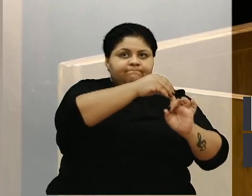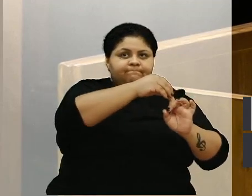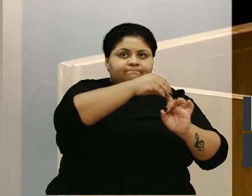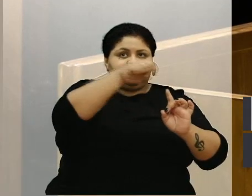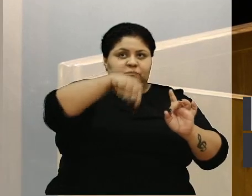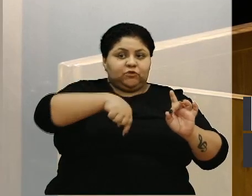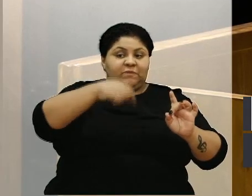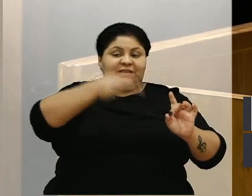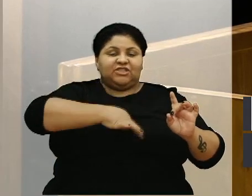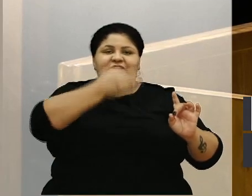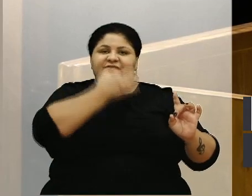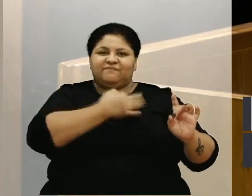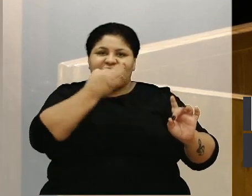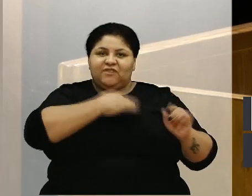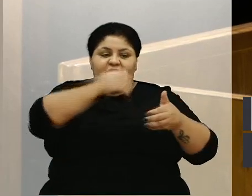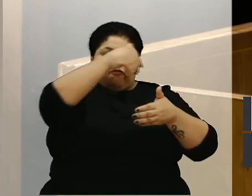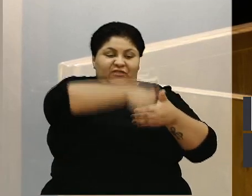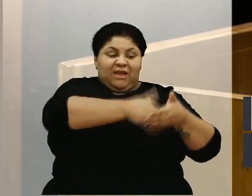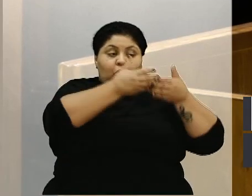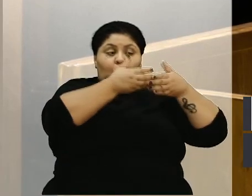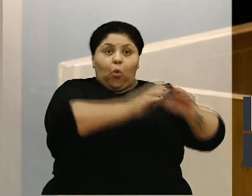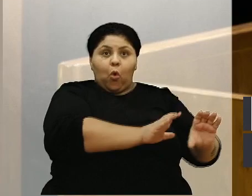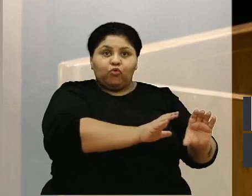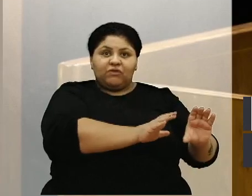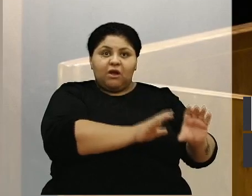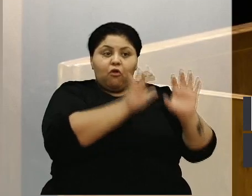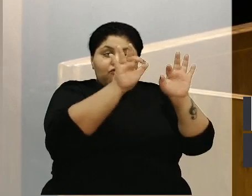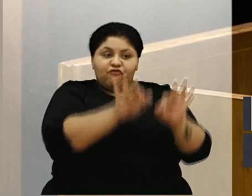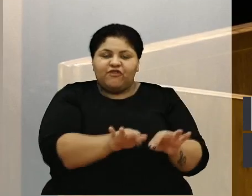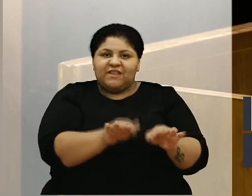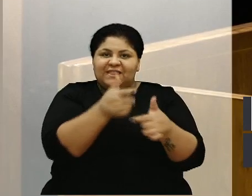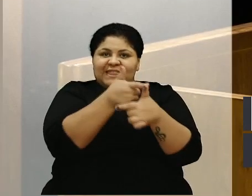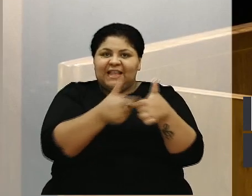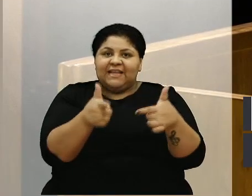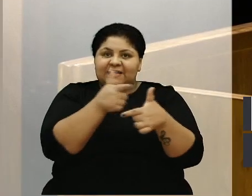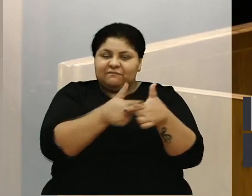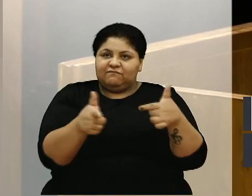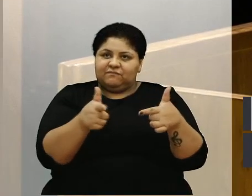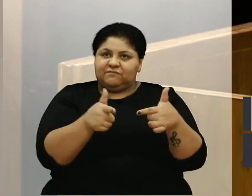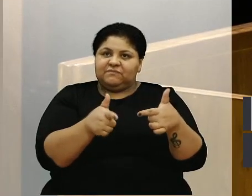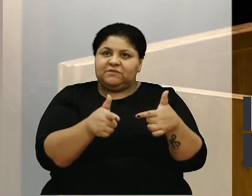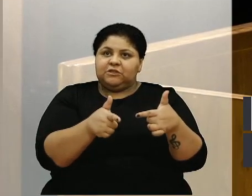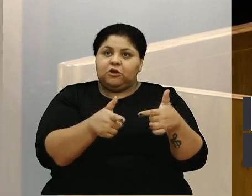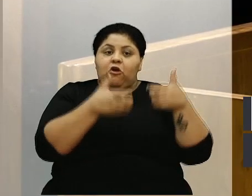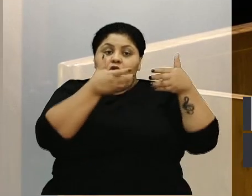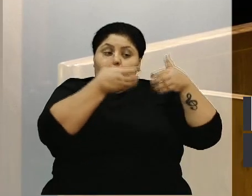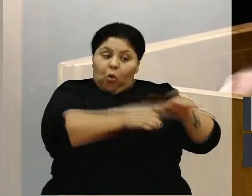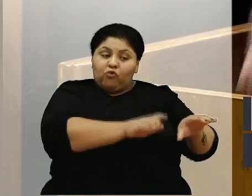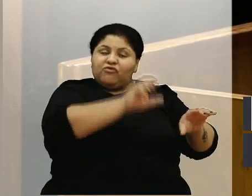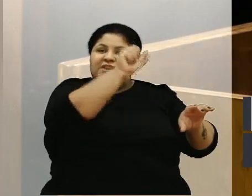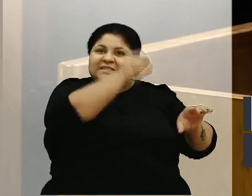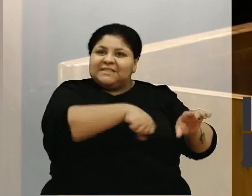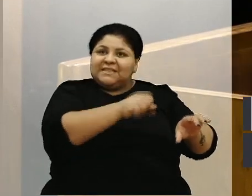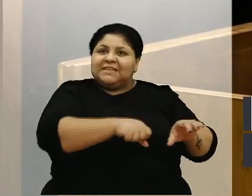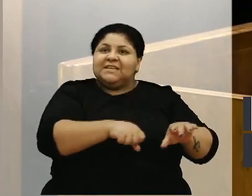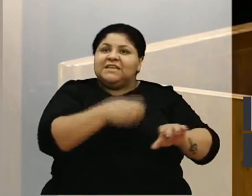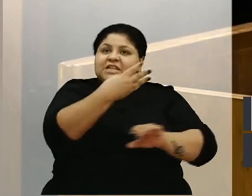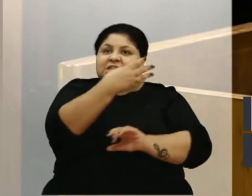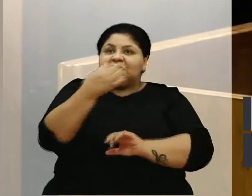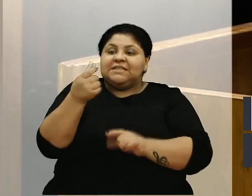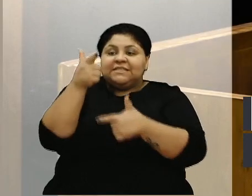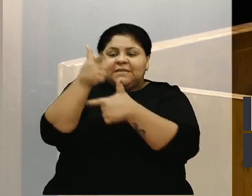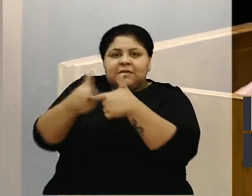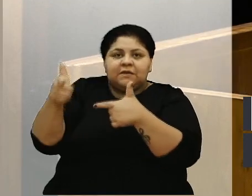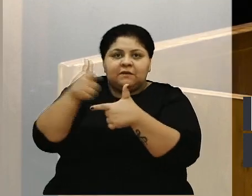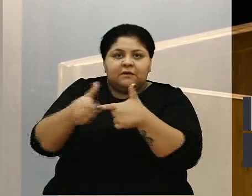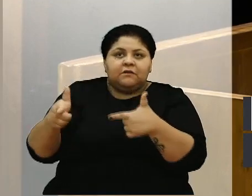Caxias do Sul, votaram contra a anistia. Votaram contra, sim, anistia de 36 parcelas